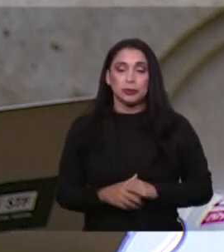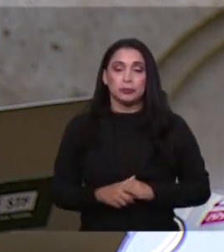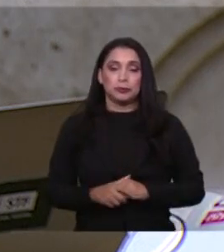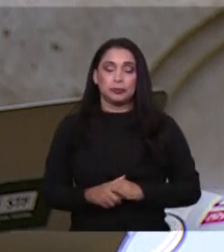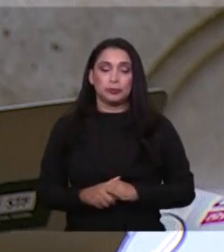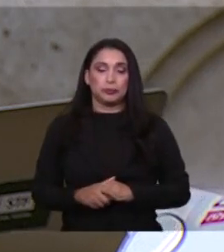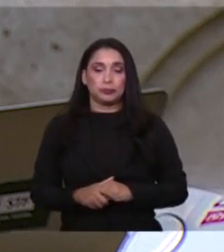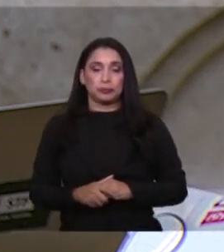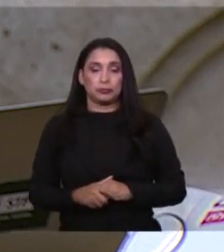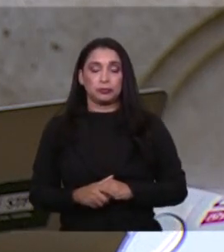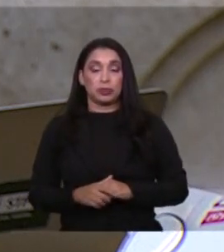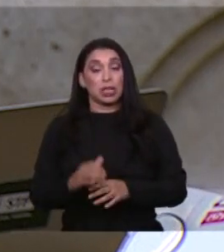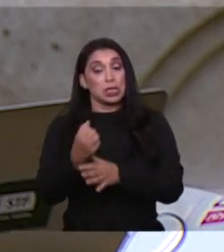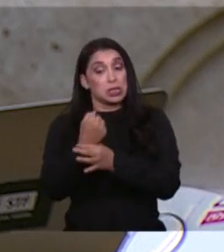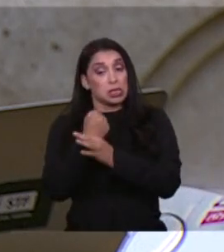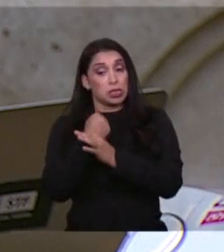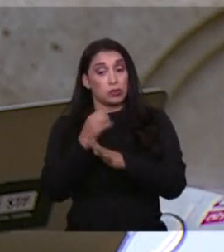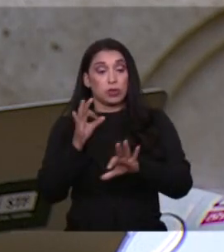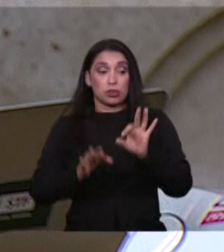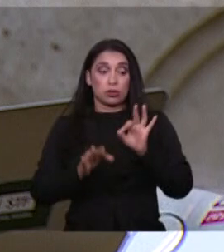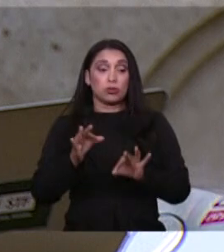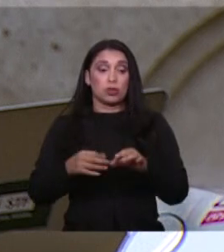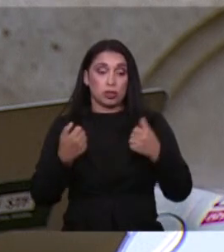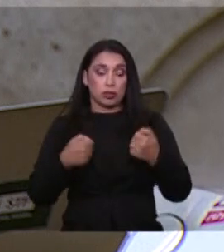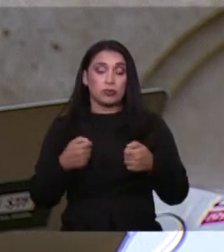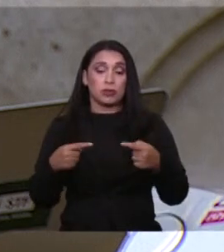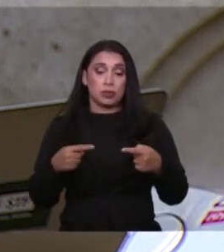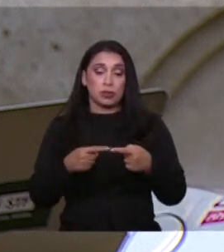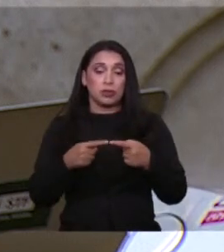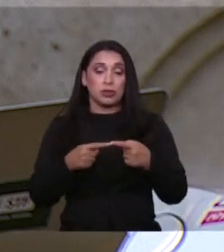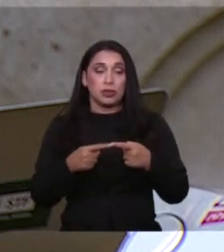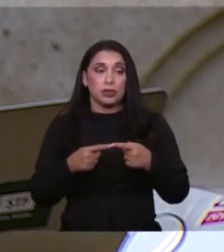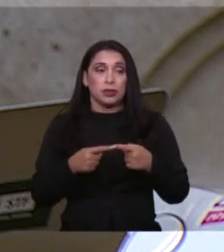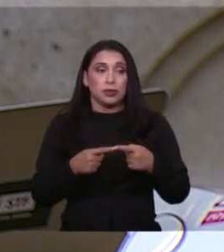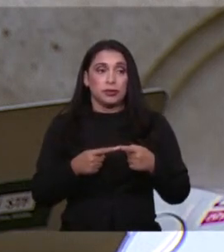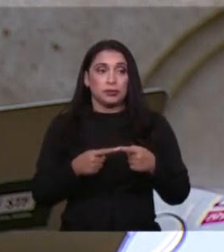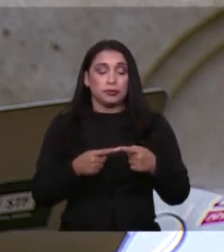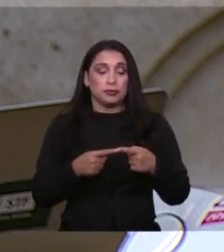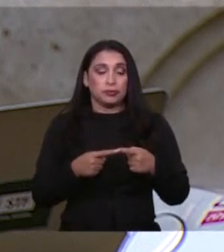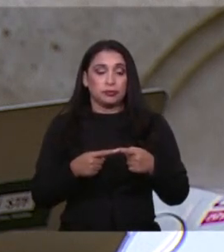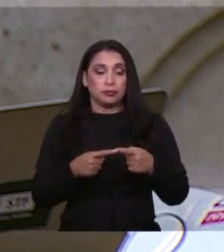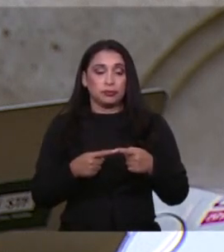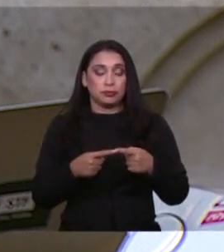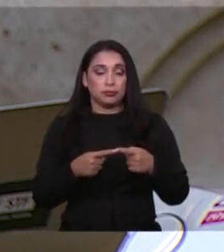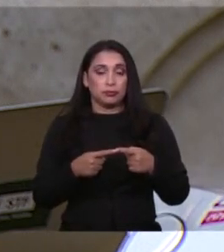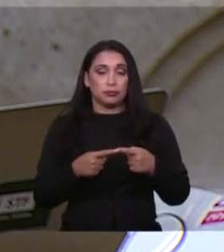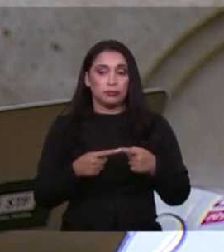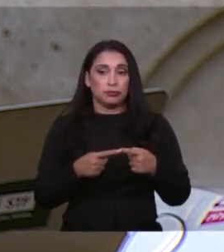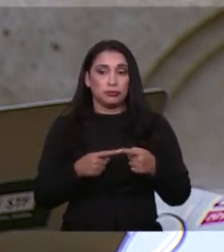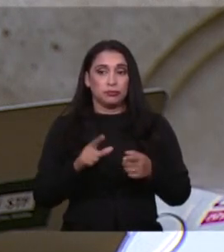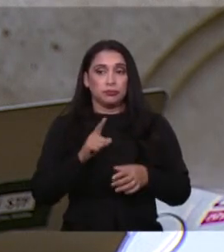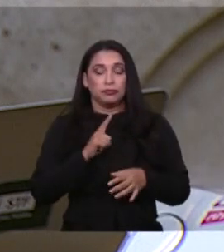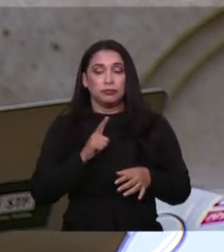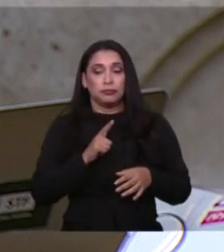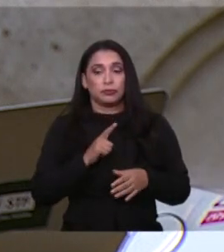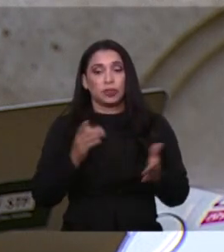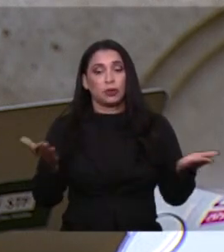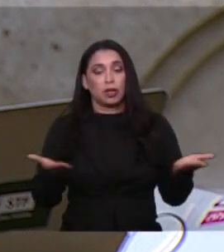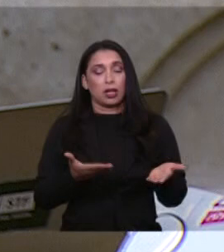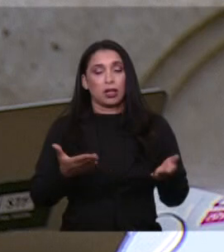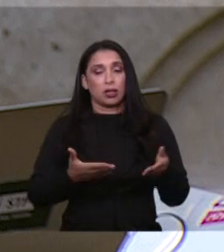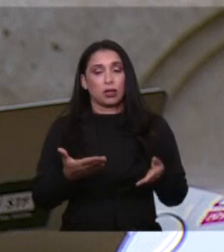que mais traz segurança jurídica. Mas, de novo, vamos ouvir. Eu ouço o ministro Cristiano